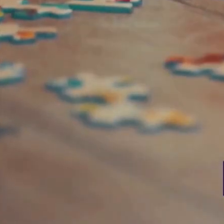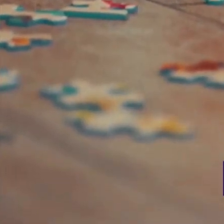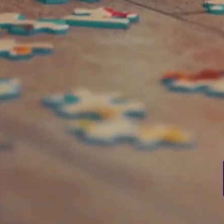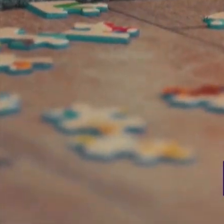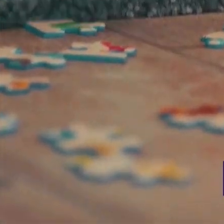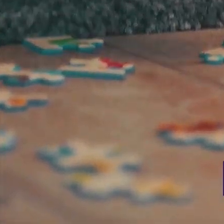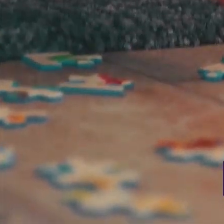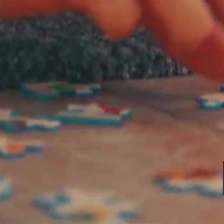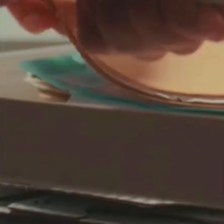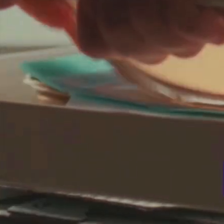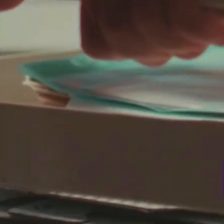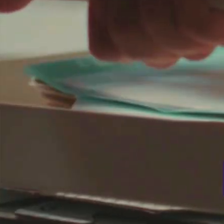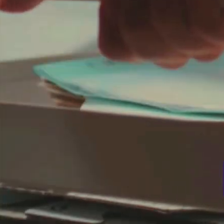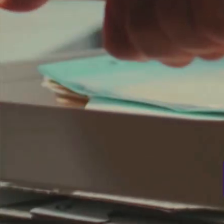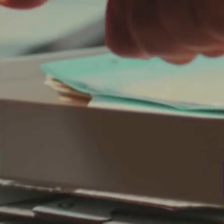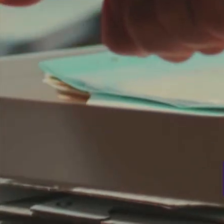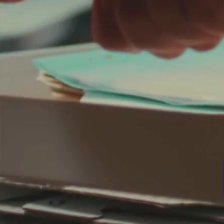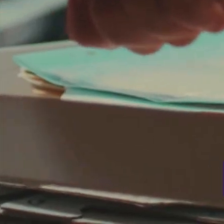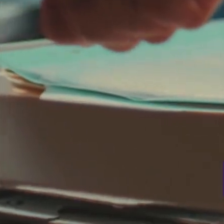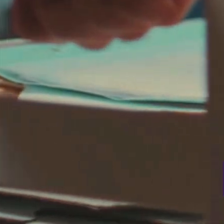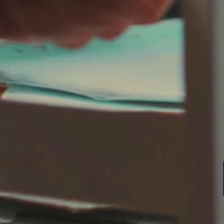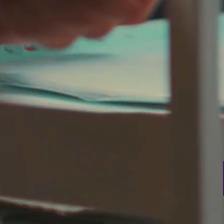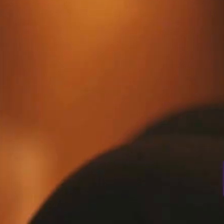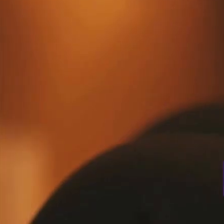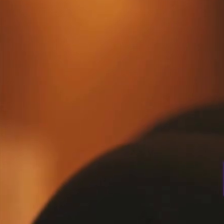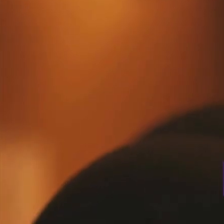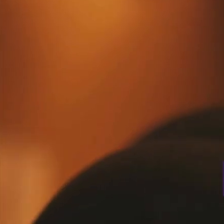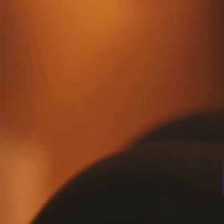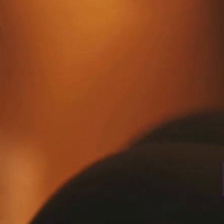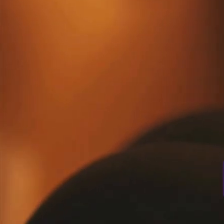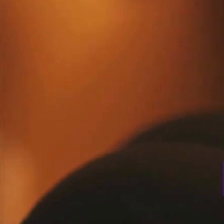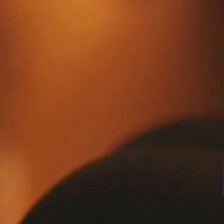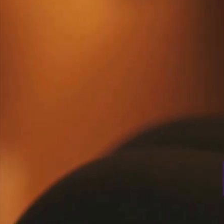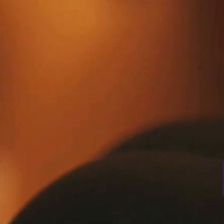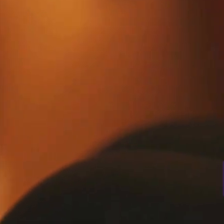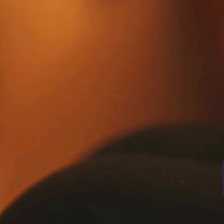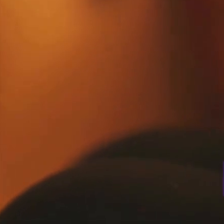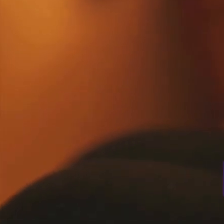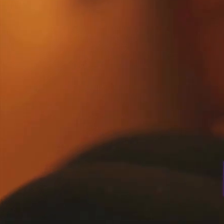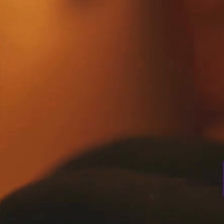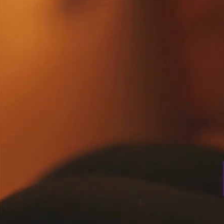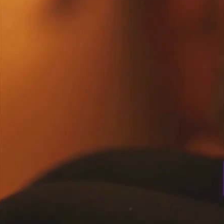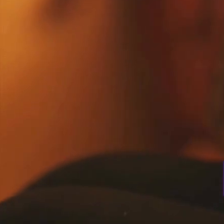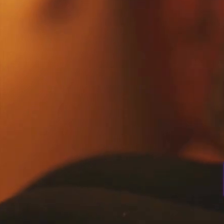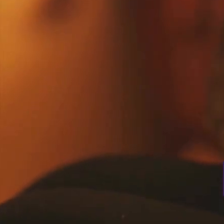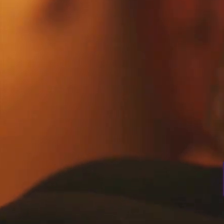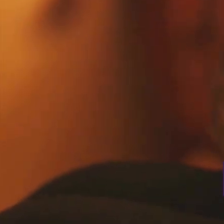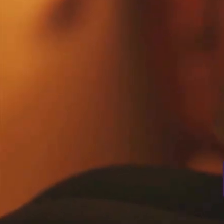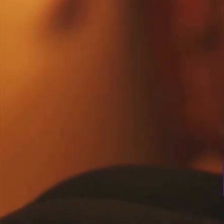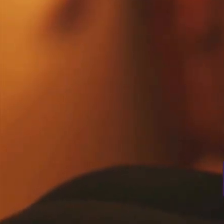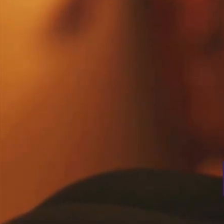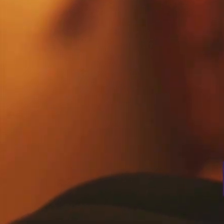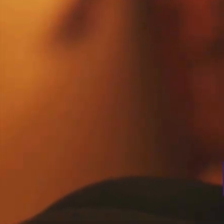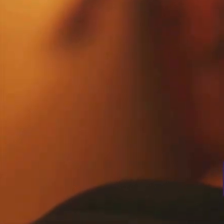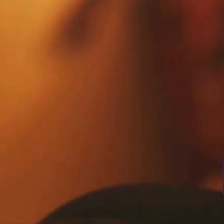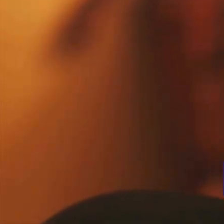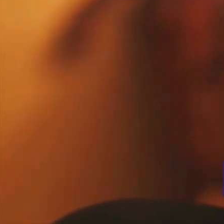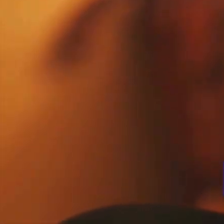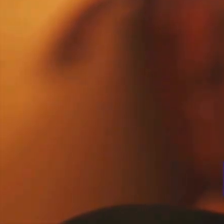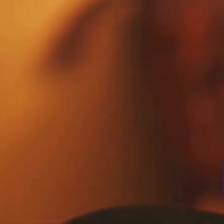nas casas, nas empresas e nos pequenos momentos que se transformam em grandes histórias.